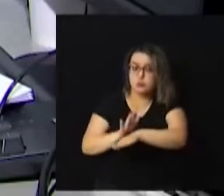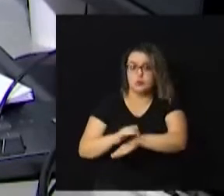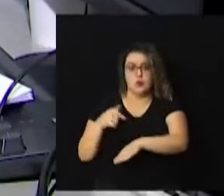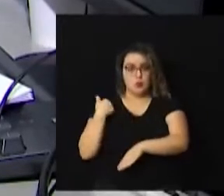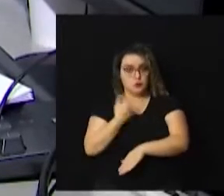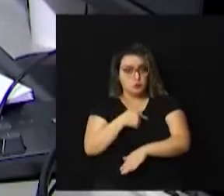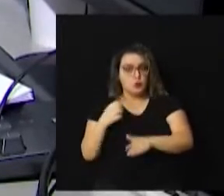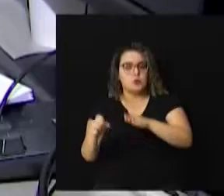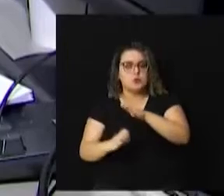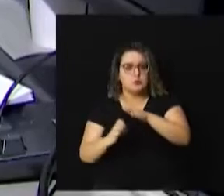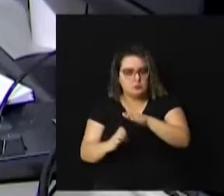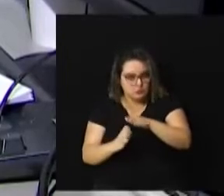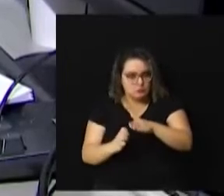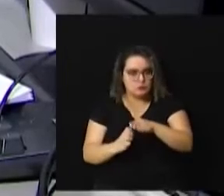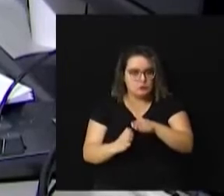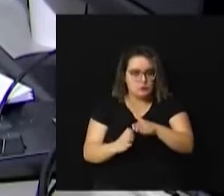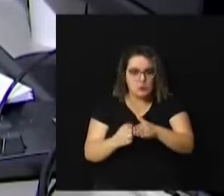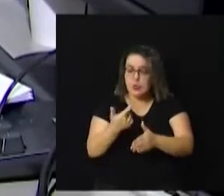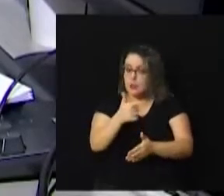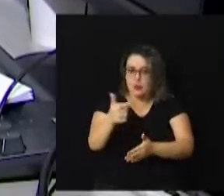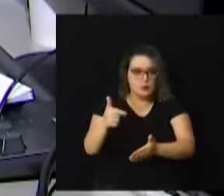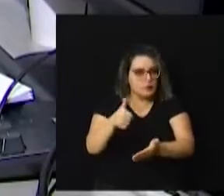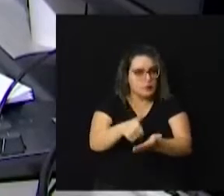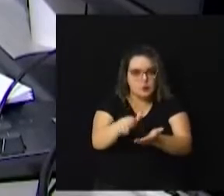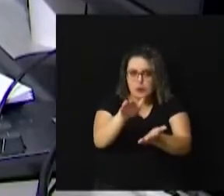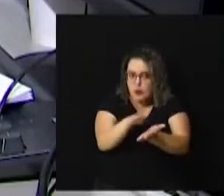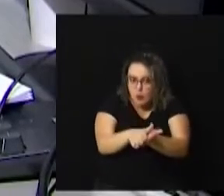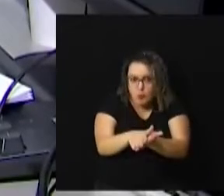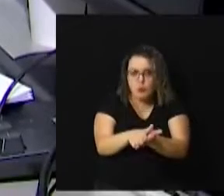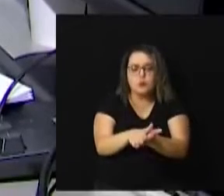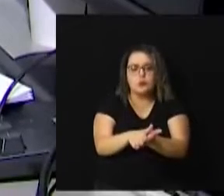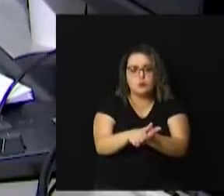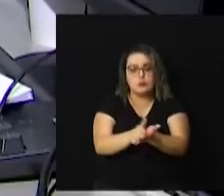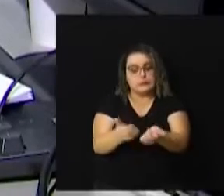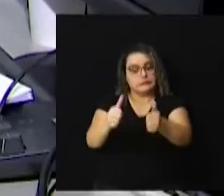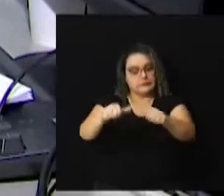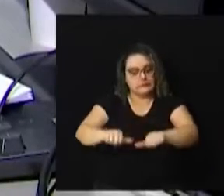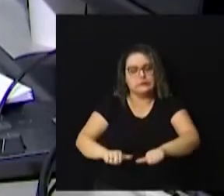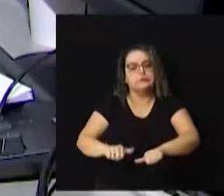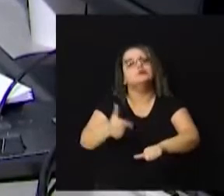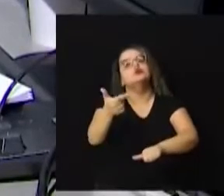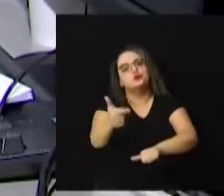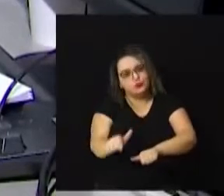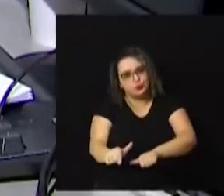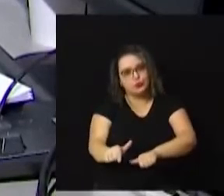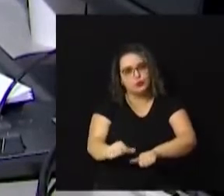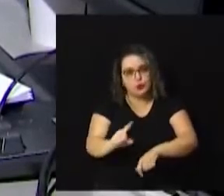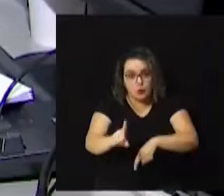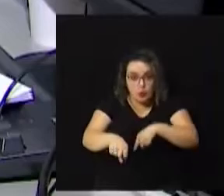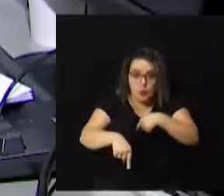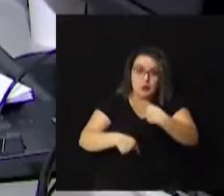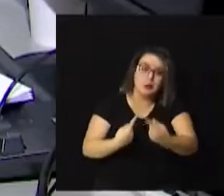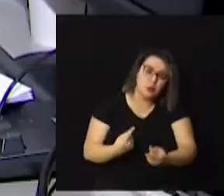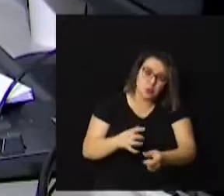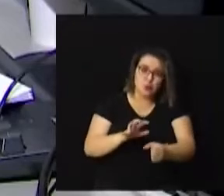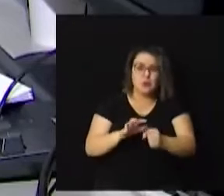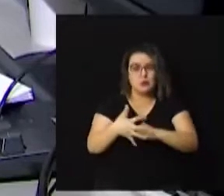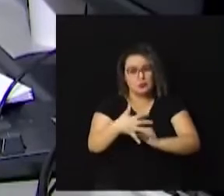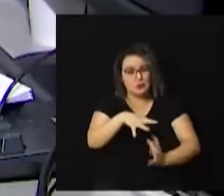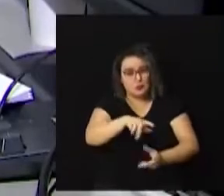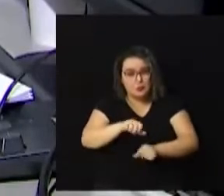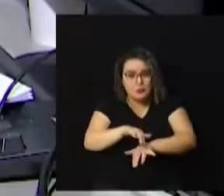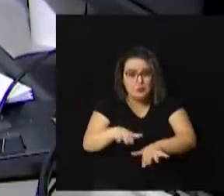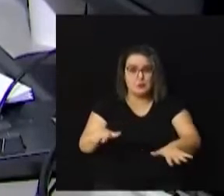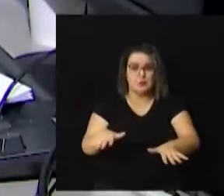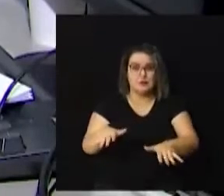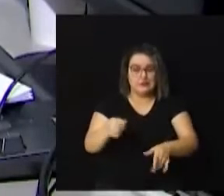nossas empresas, para que essas empresas não venham ser multadas e prejudicadas mais uma vez, depois de uma